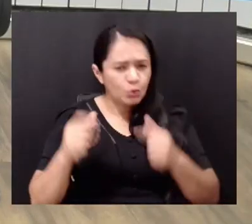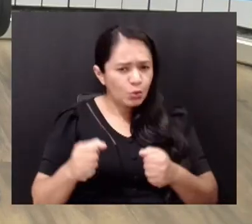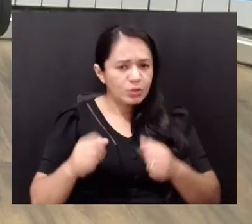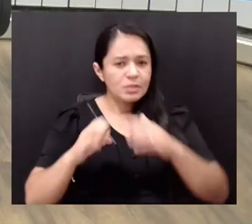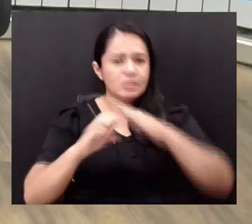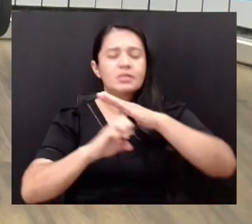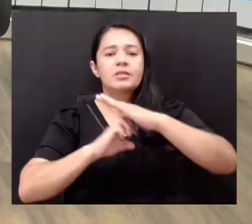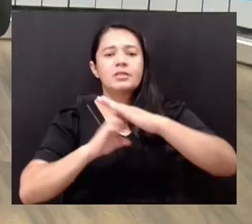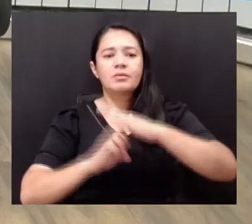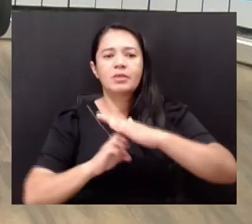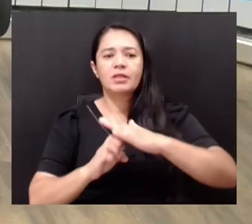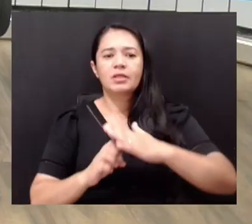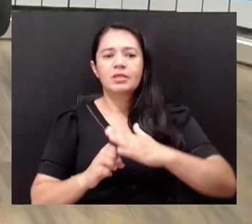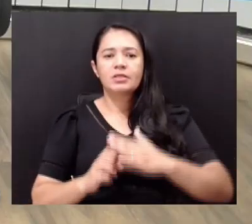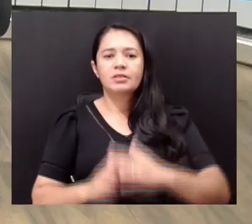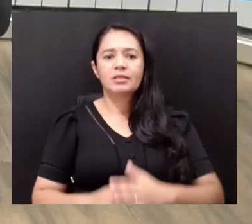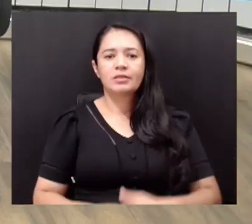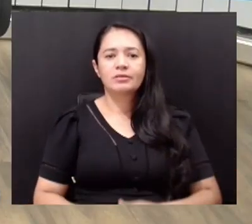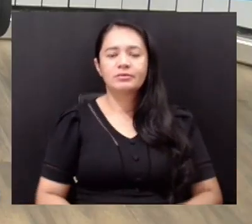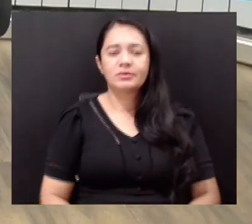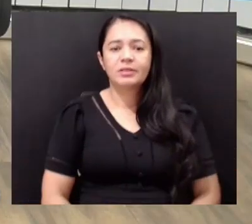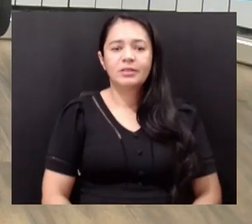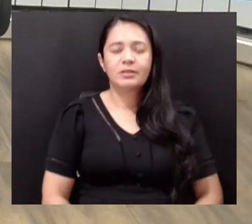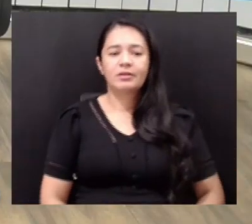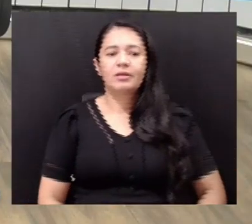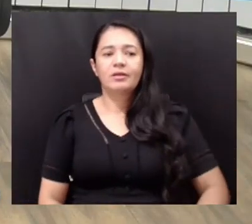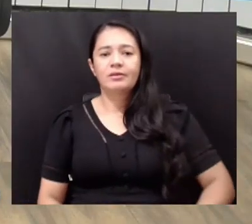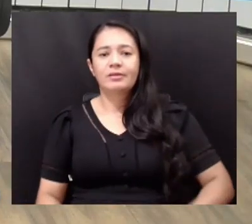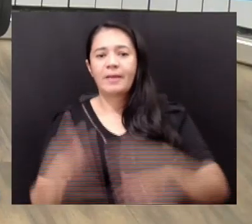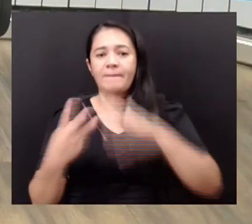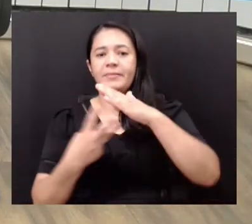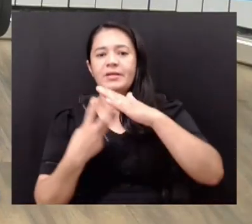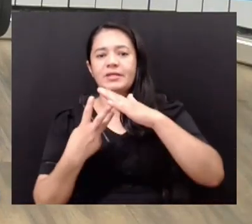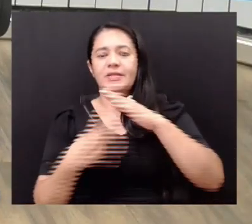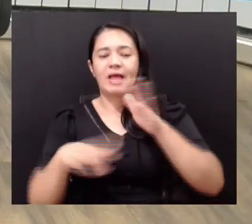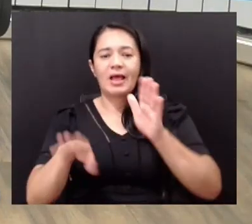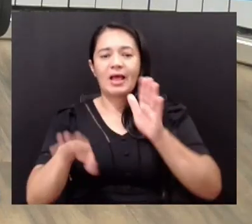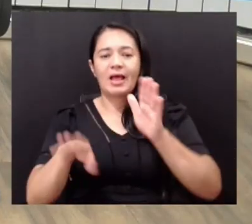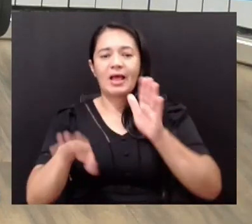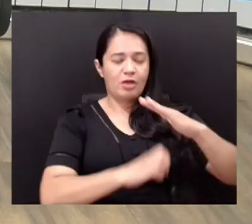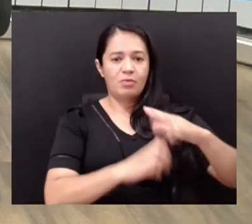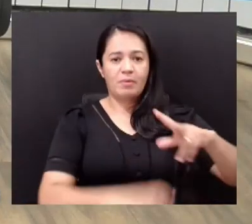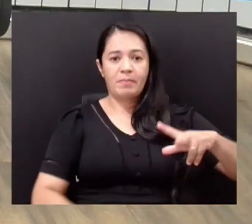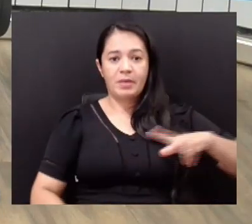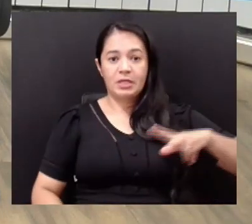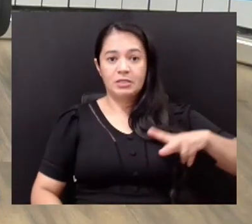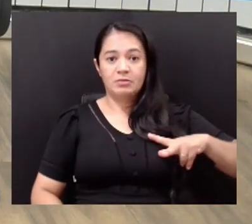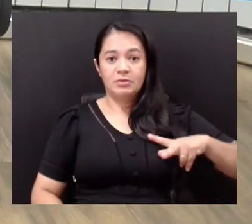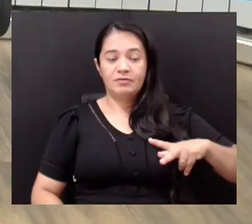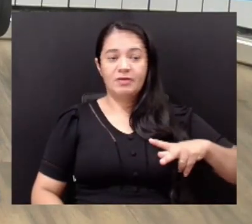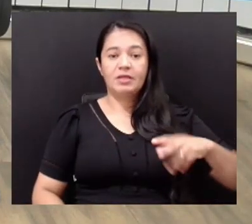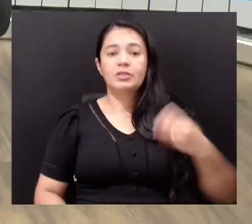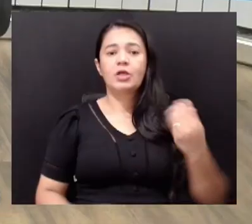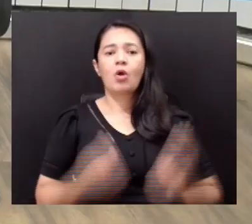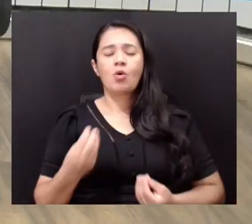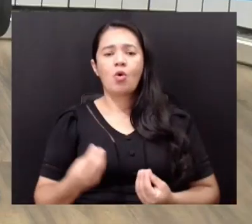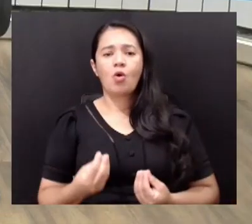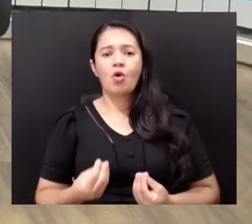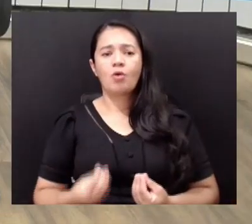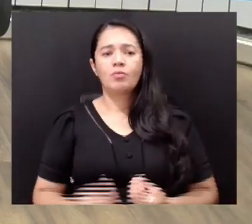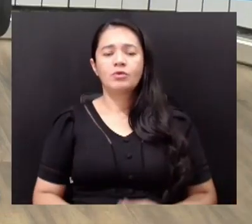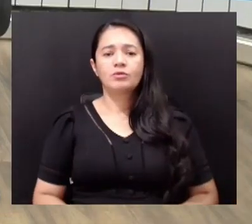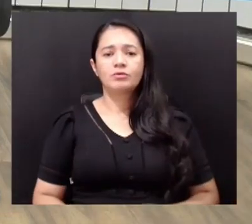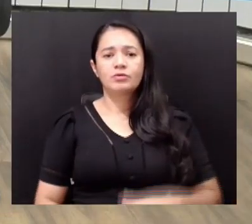desde o terceirizado até uma empresa privada que trabalhe por si só. Como é que vai funcionar? Órgão